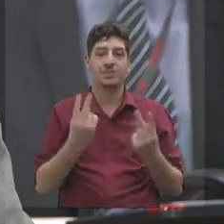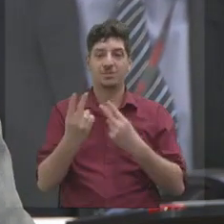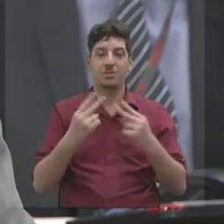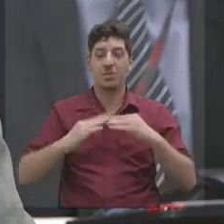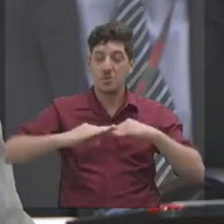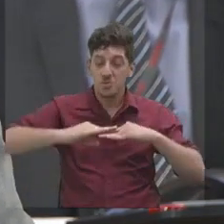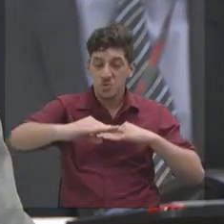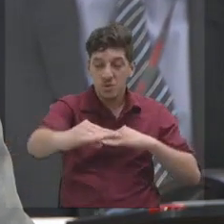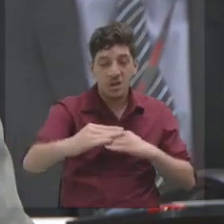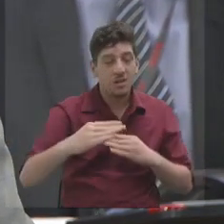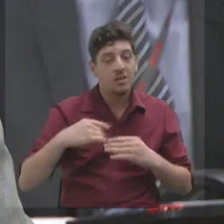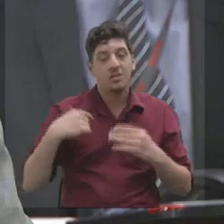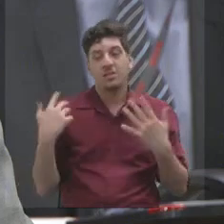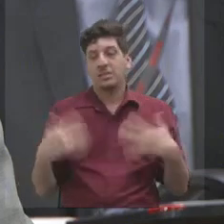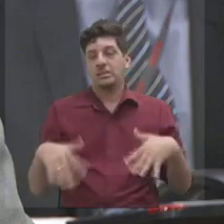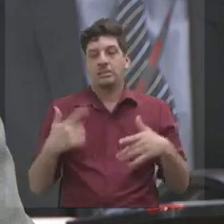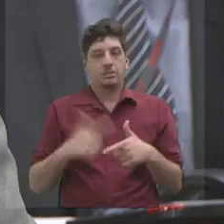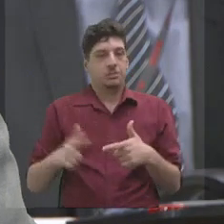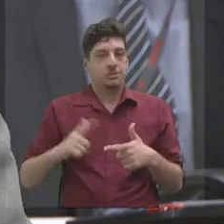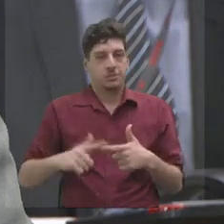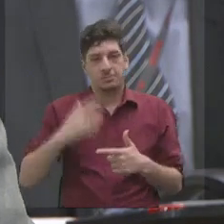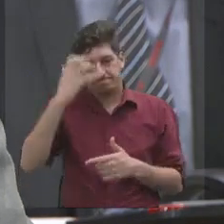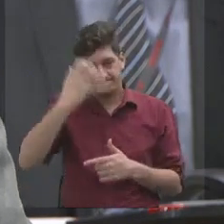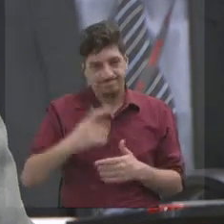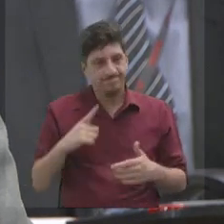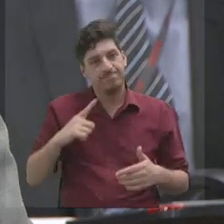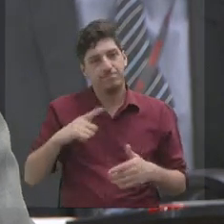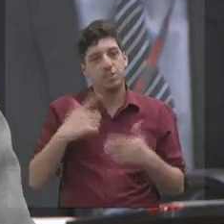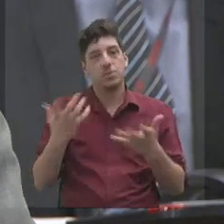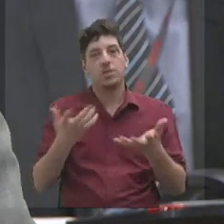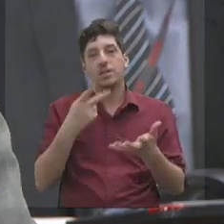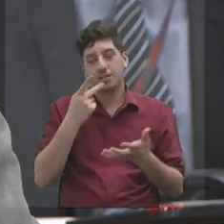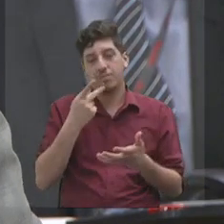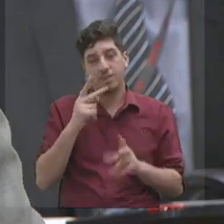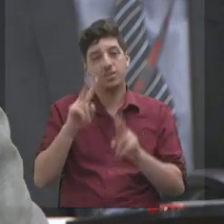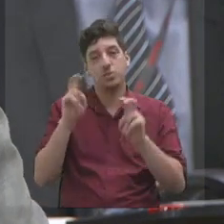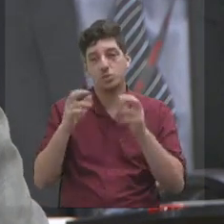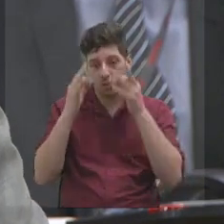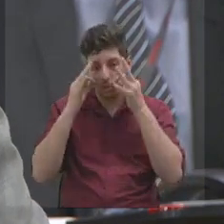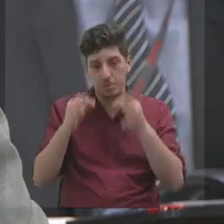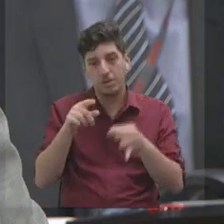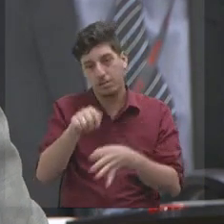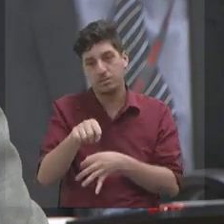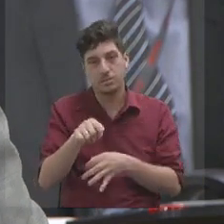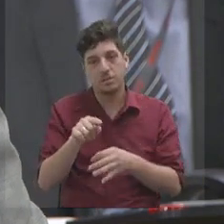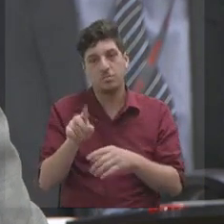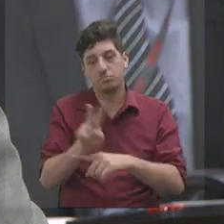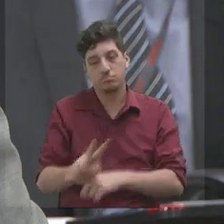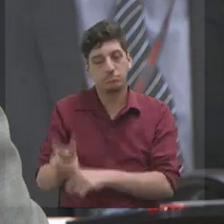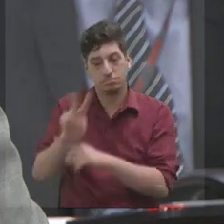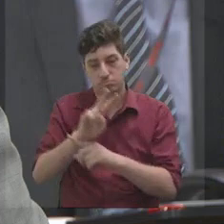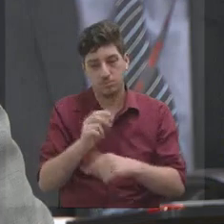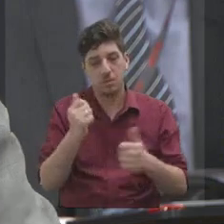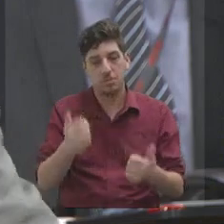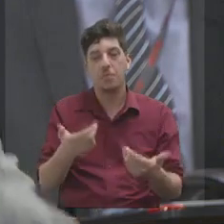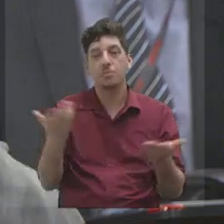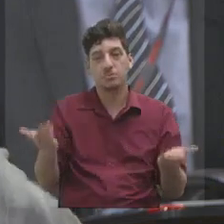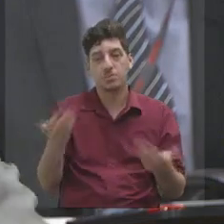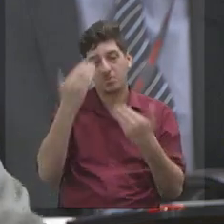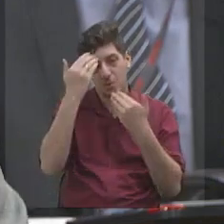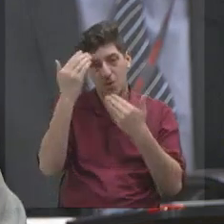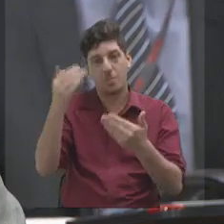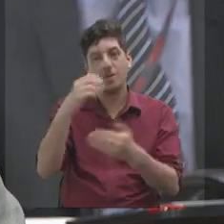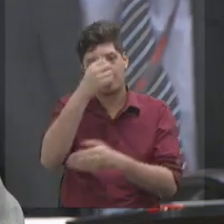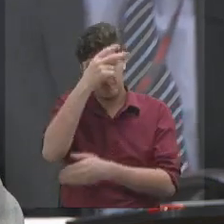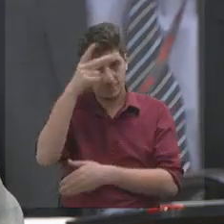com esse trecho e eu gostaria né que o Senhor pudesse dar uma atenção na especial no mais é agradecer o prefeito